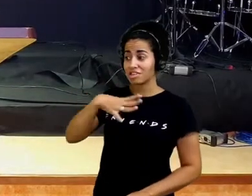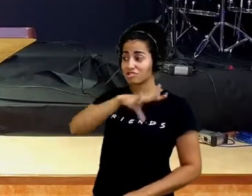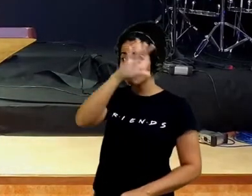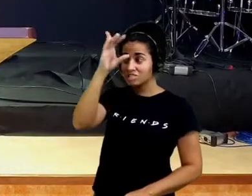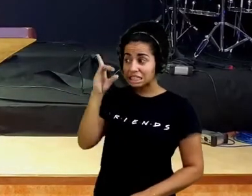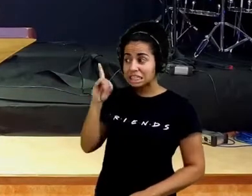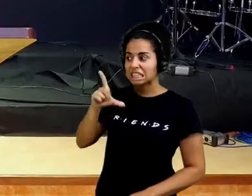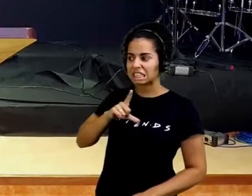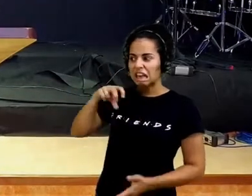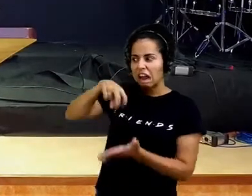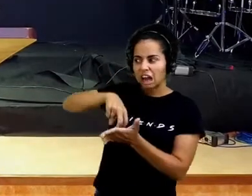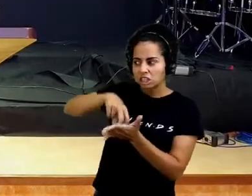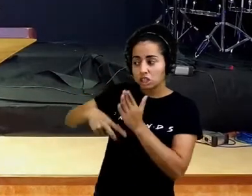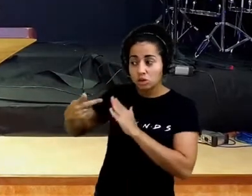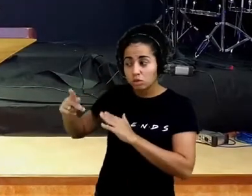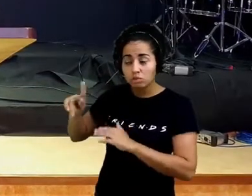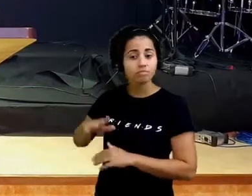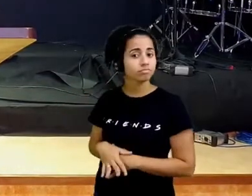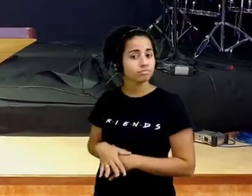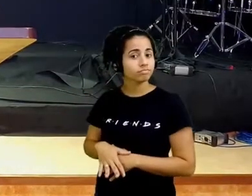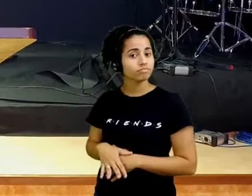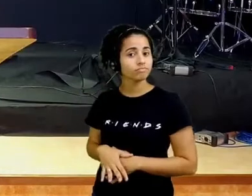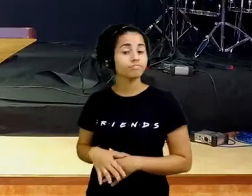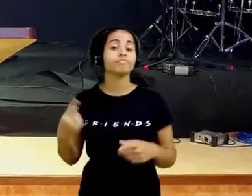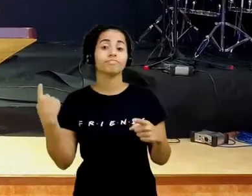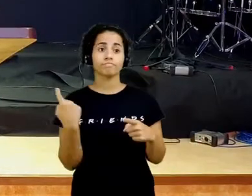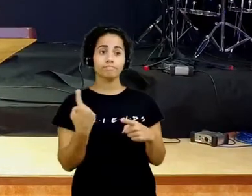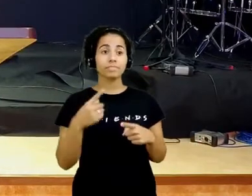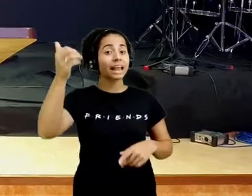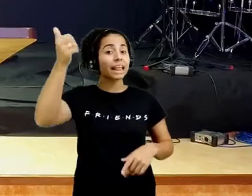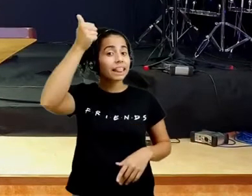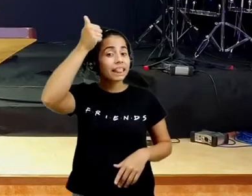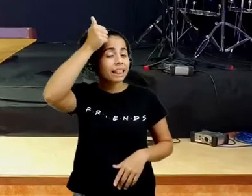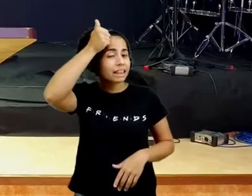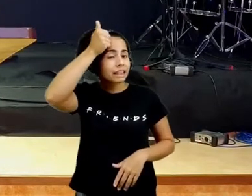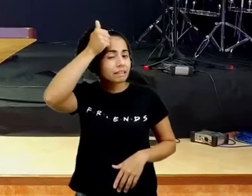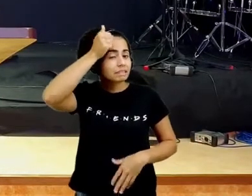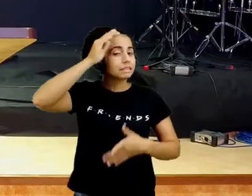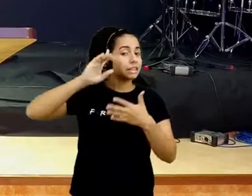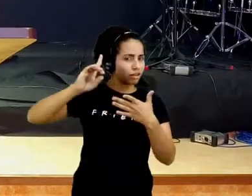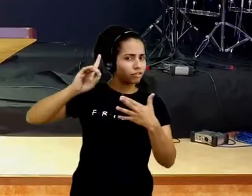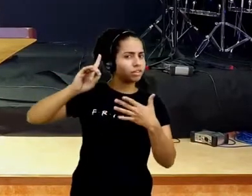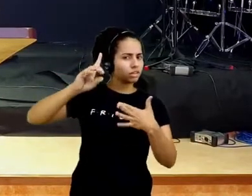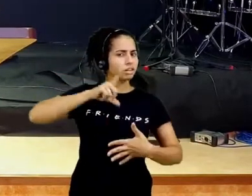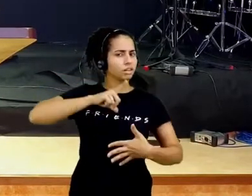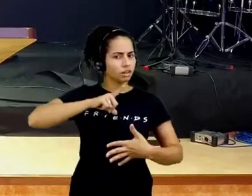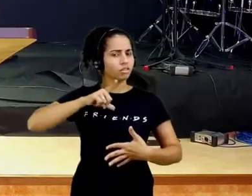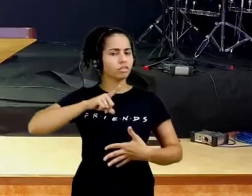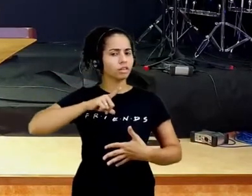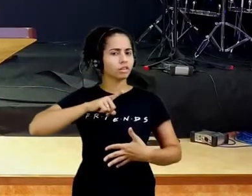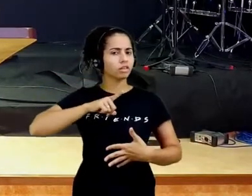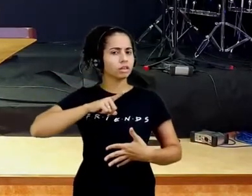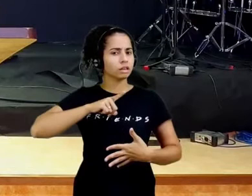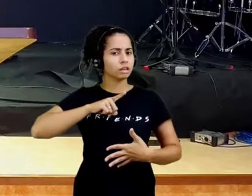terra? Diante do arrependimento, diante da consciência de que Davi,